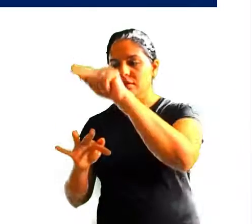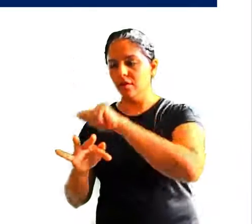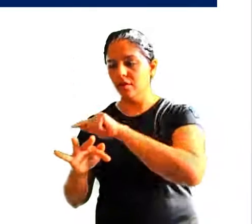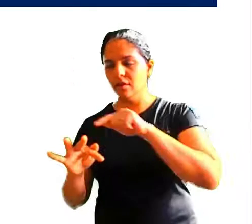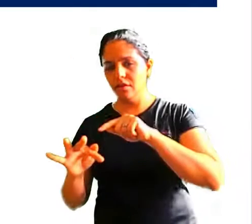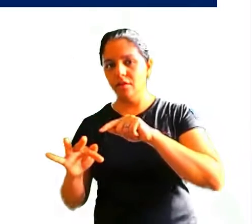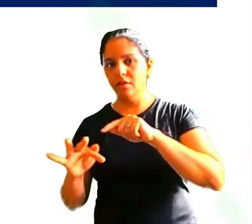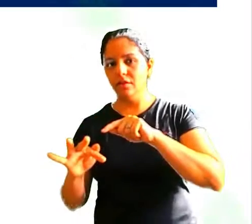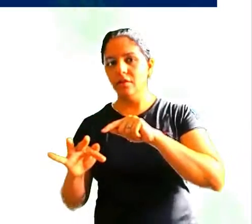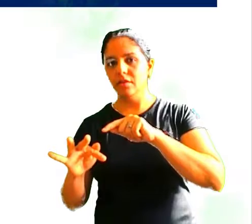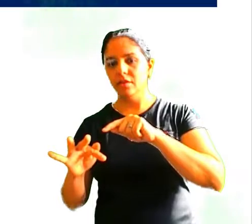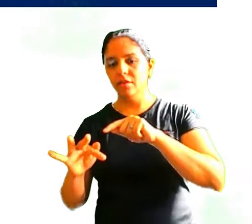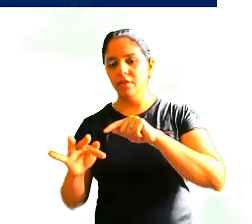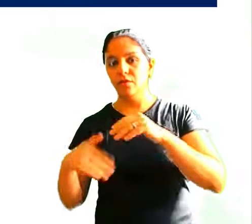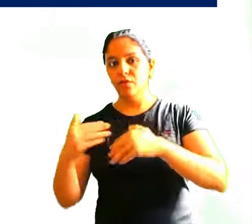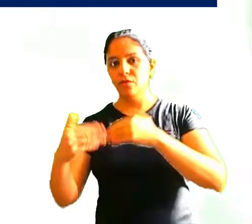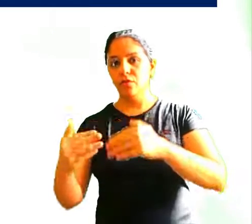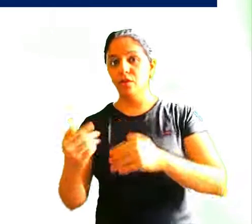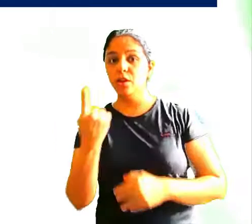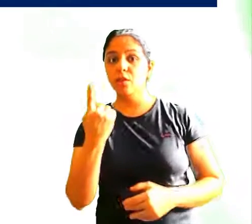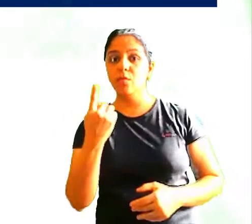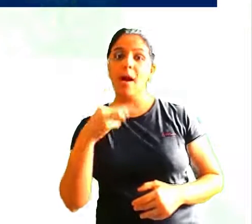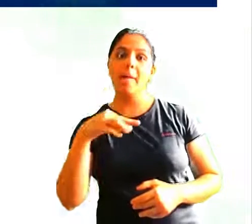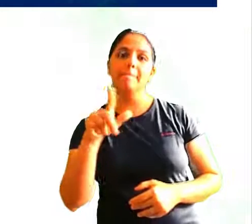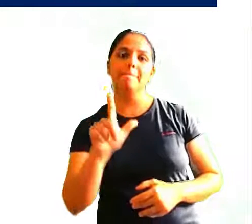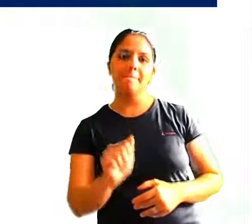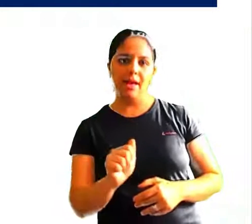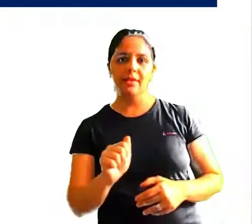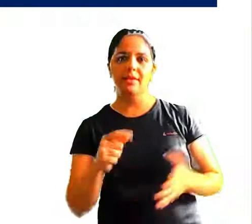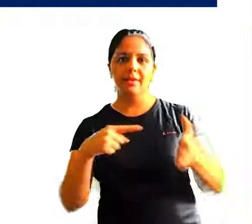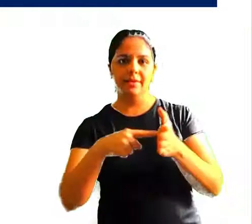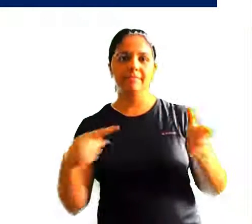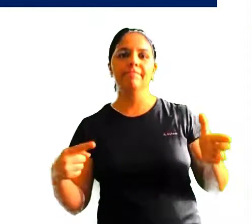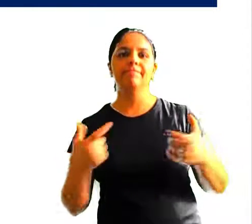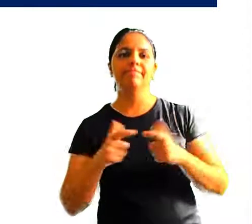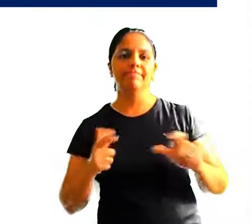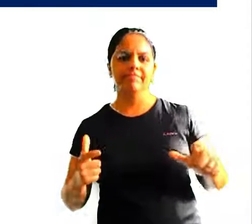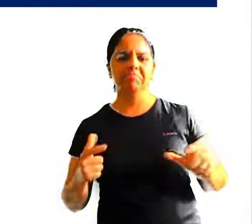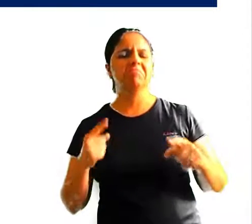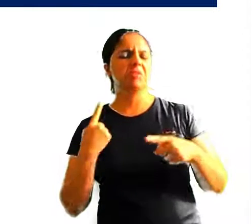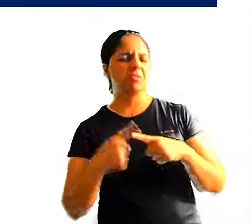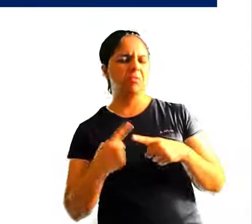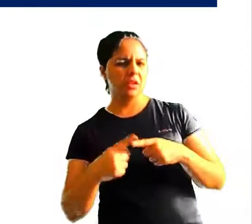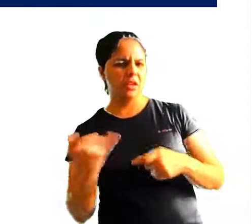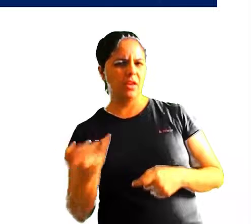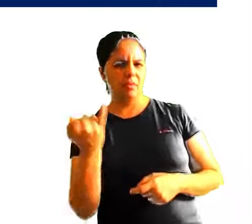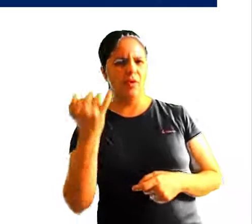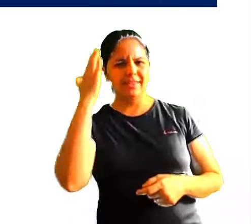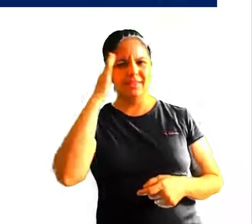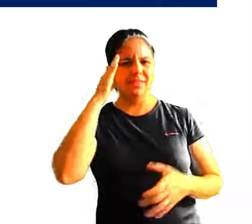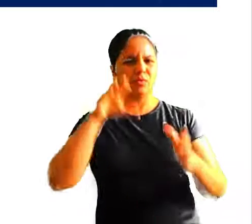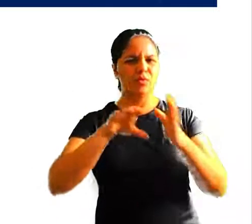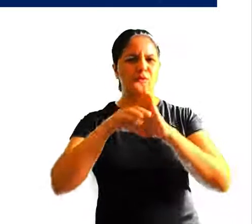esse, esse processo, né, foi o processo de percorrer uma malha de um circuito elétrico,